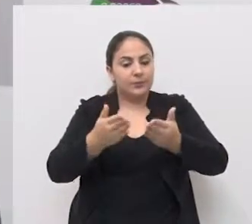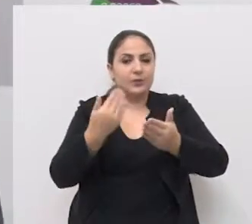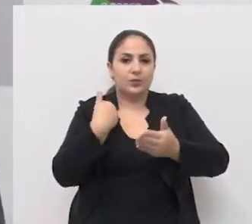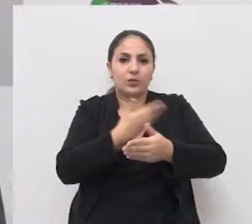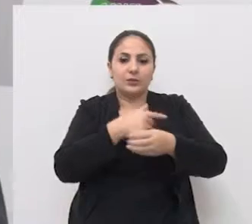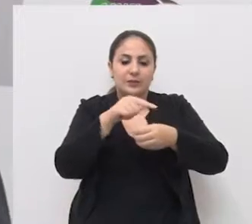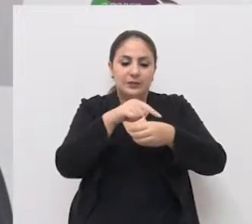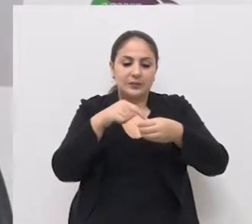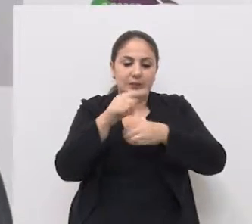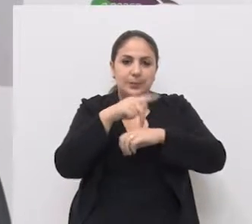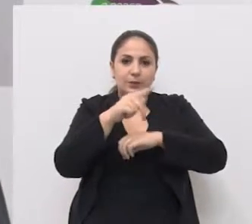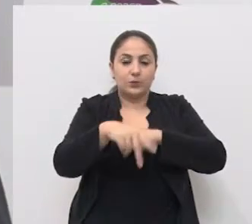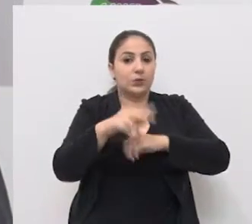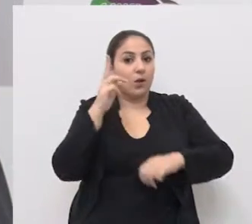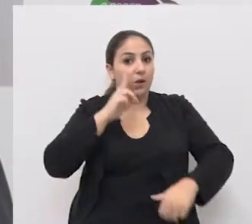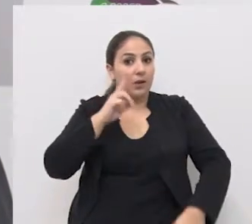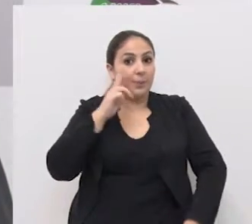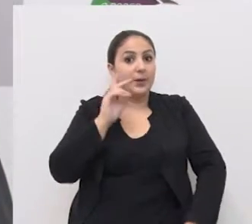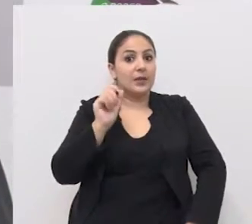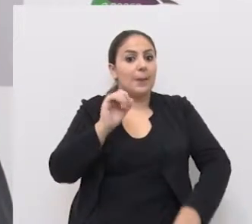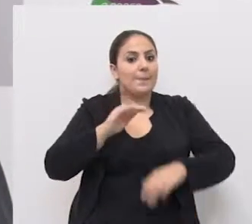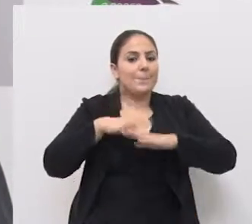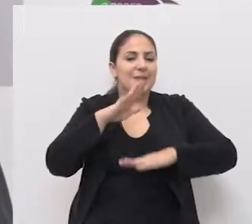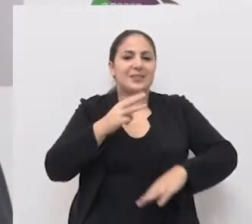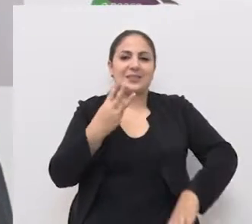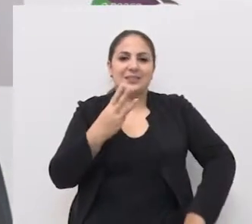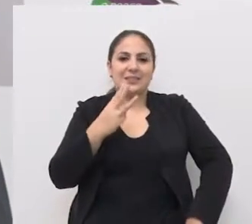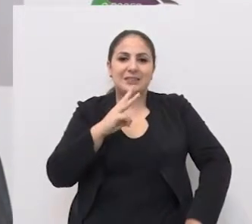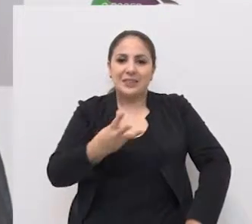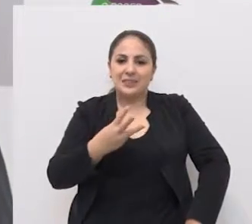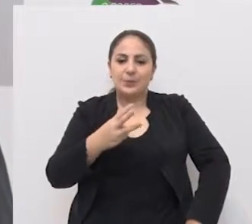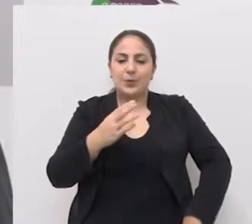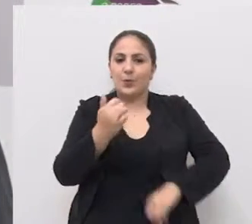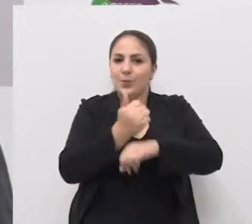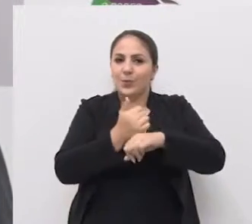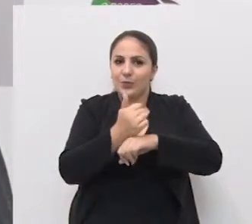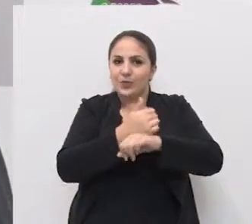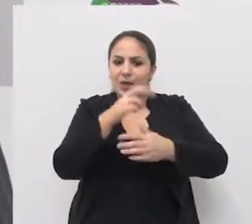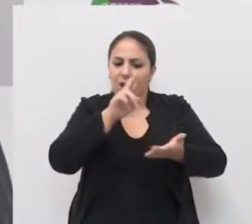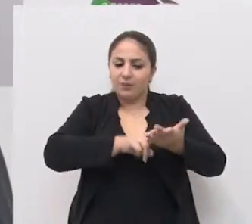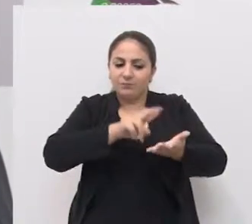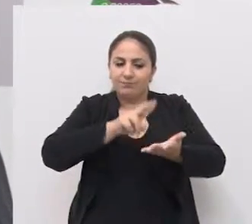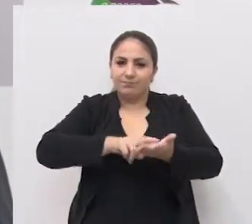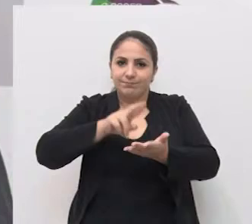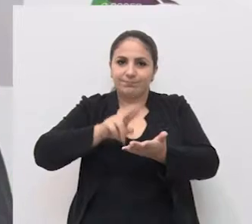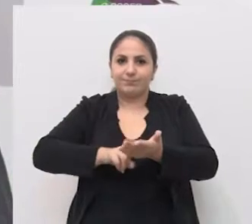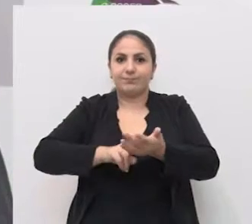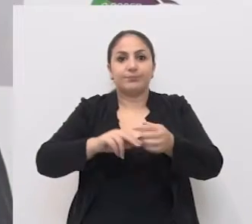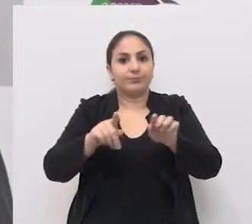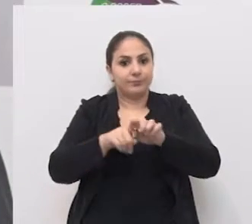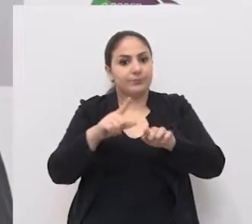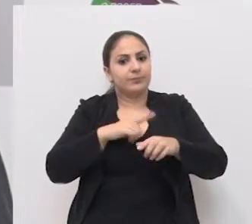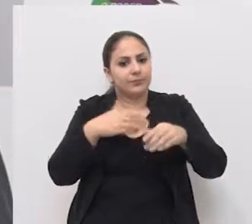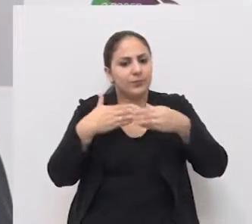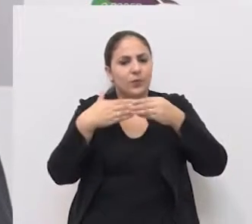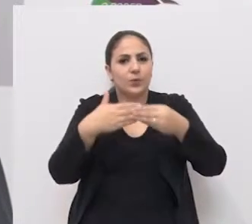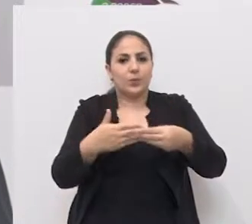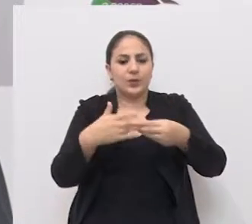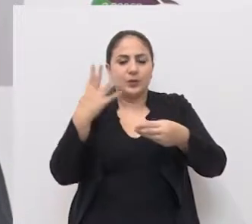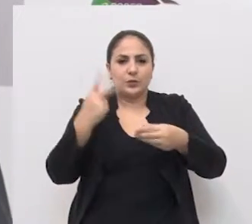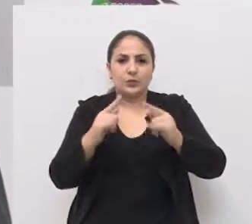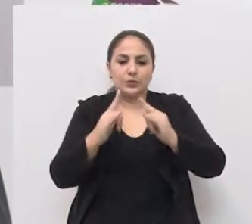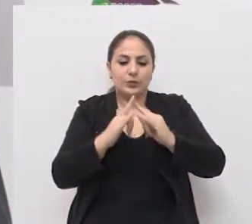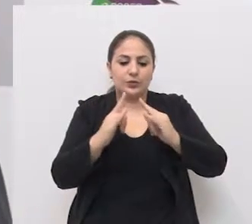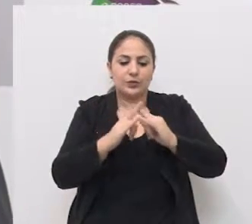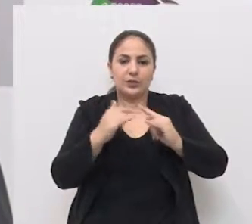aqui na nossa cidade em Passo Fundo. Vai lembrar que são mais de 3 mil profissionais registrados e que têm esse